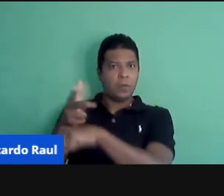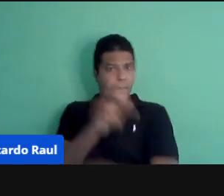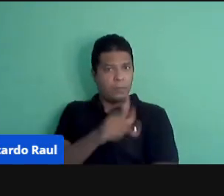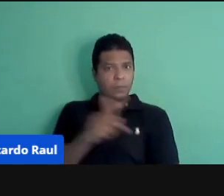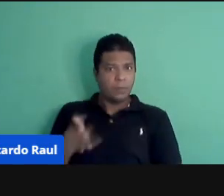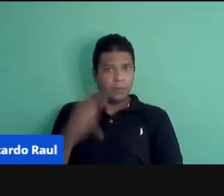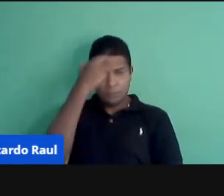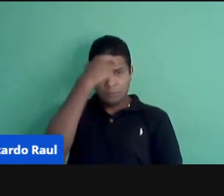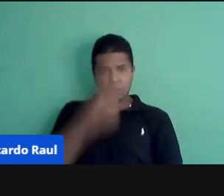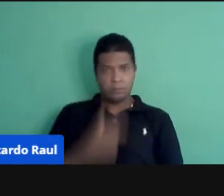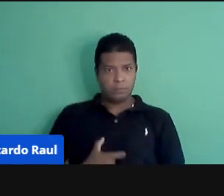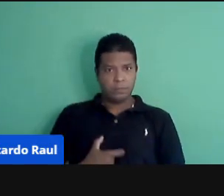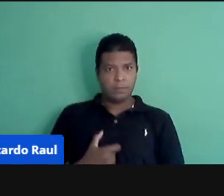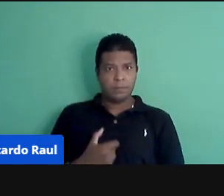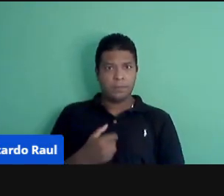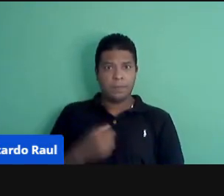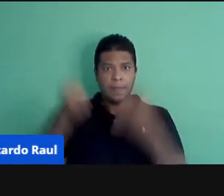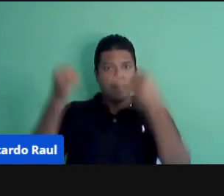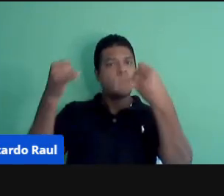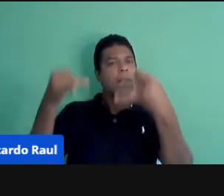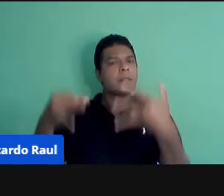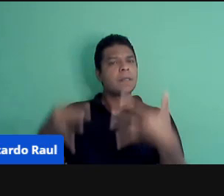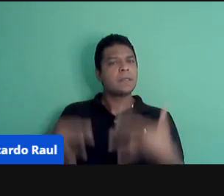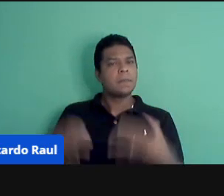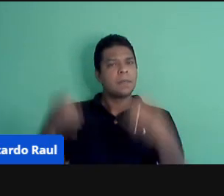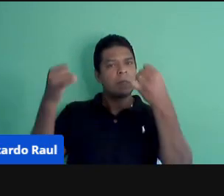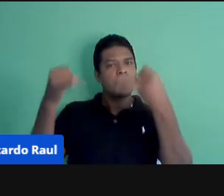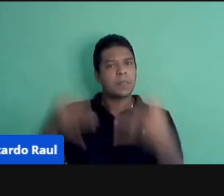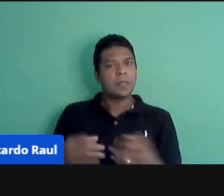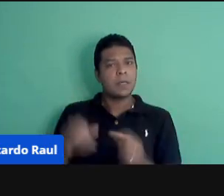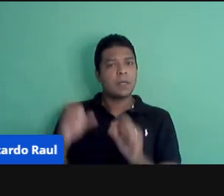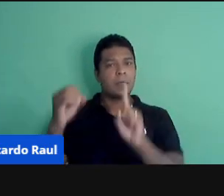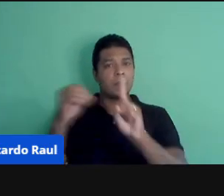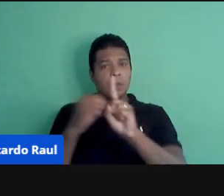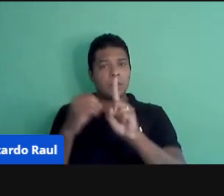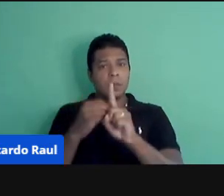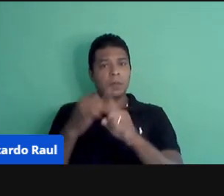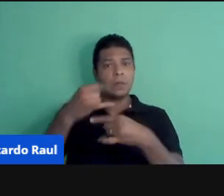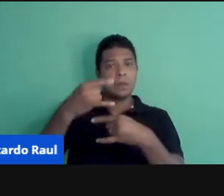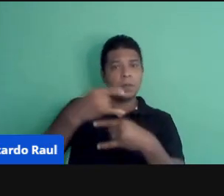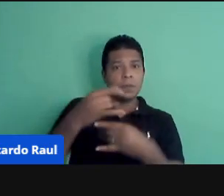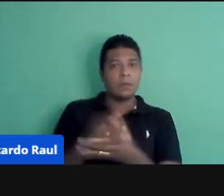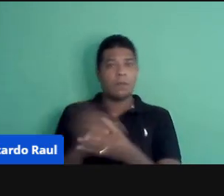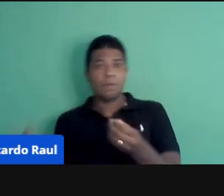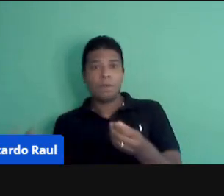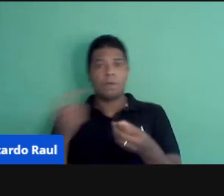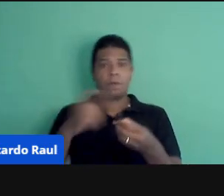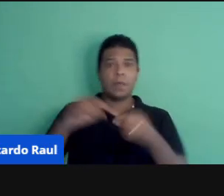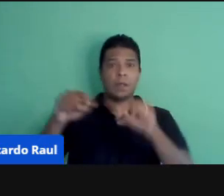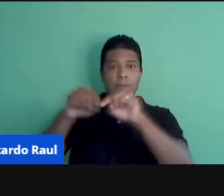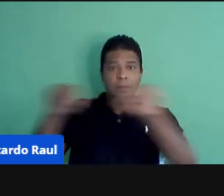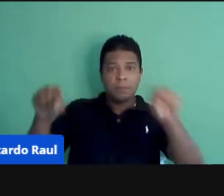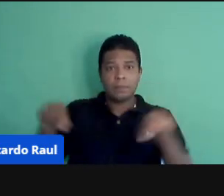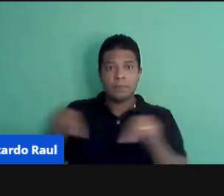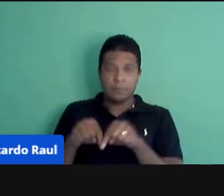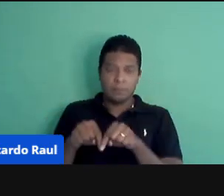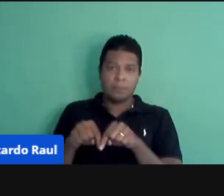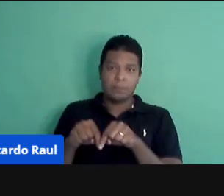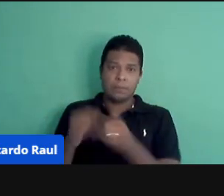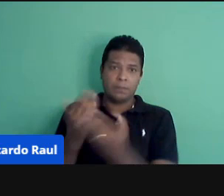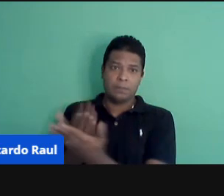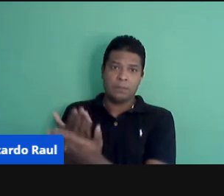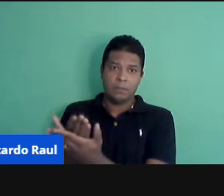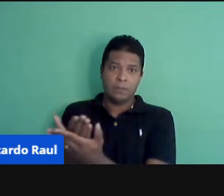com ele, né? É a professora dele que está falando no Google Meet com ele, porque nós vamos voltar para a sala, e como o professor Jorge falou, ano